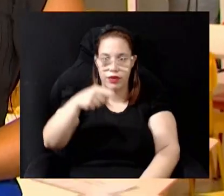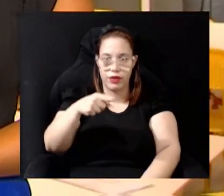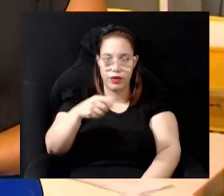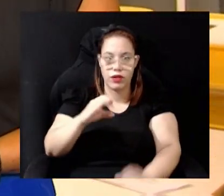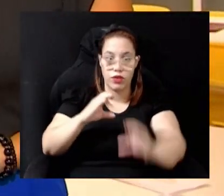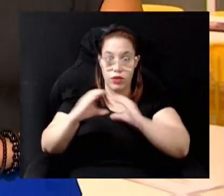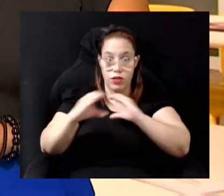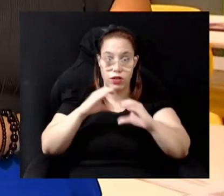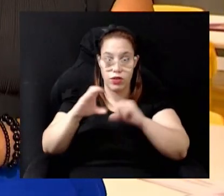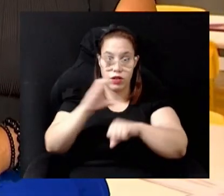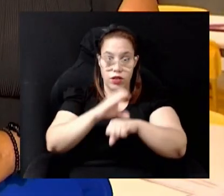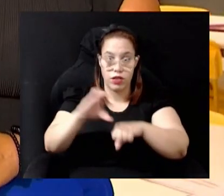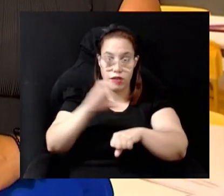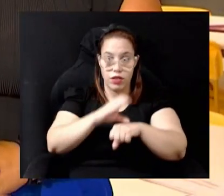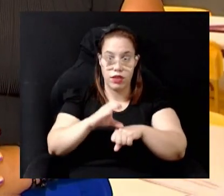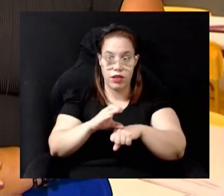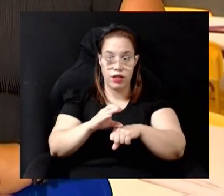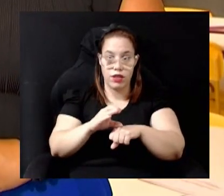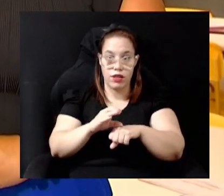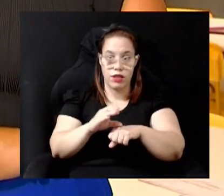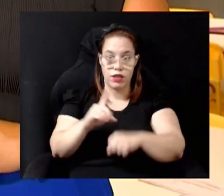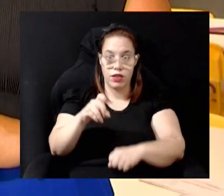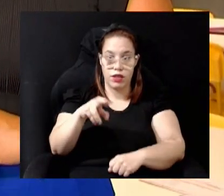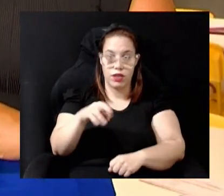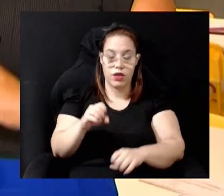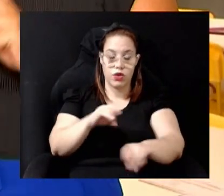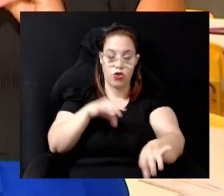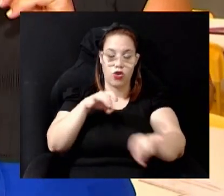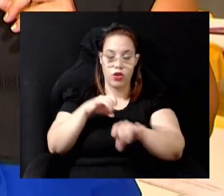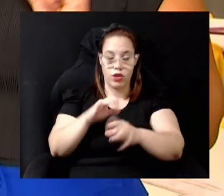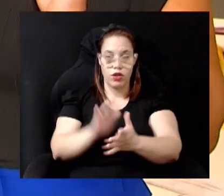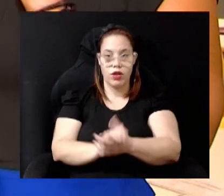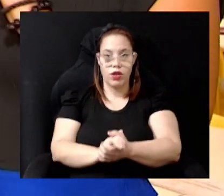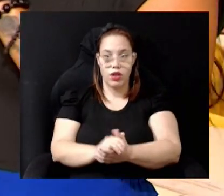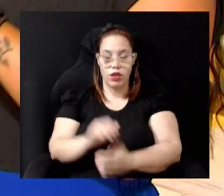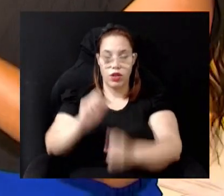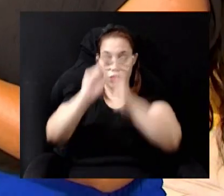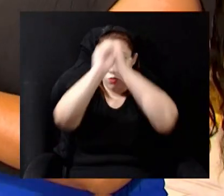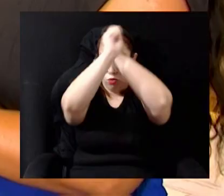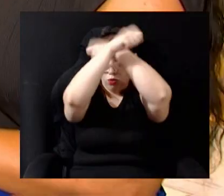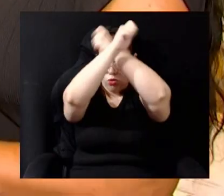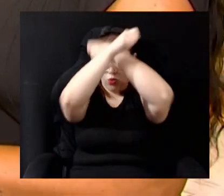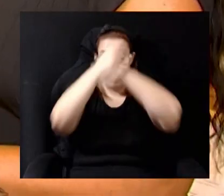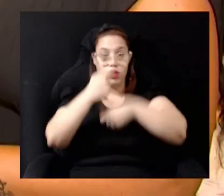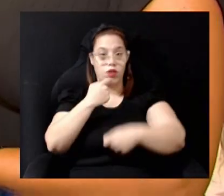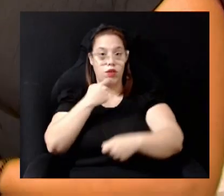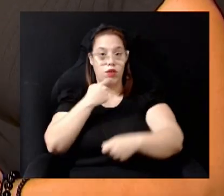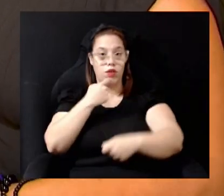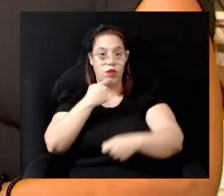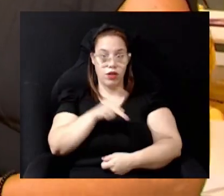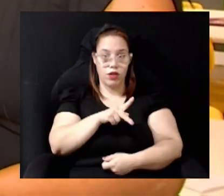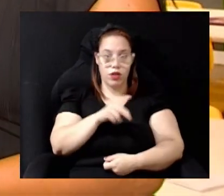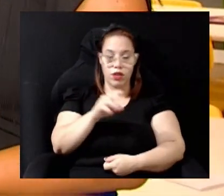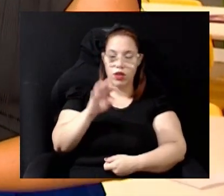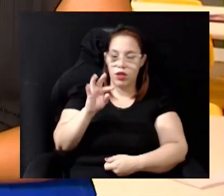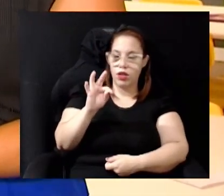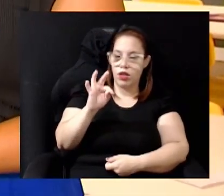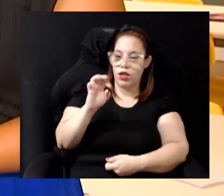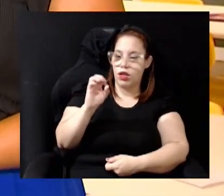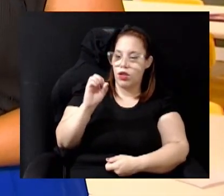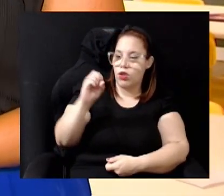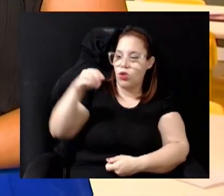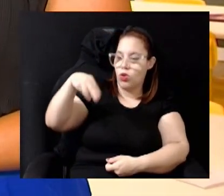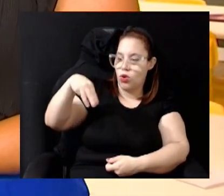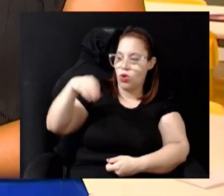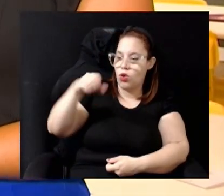curso de Designer Digital da PUC Campinas, professor Thomas Snicker. Seja bem-vindo. Obrigado, um